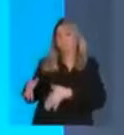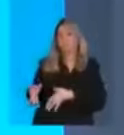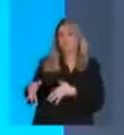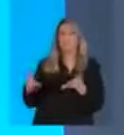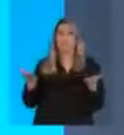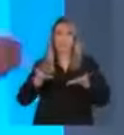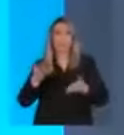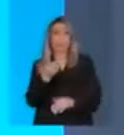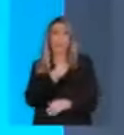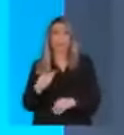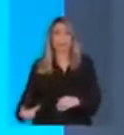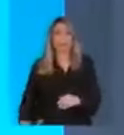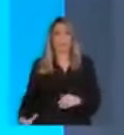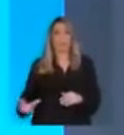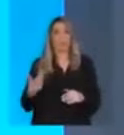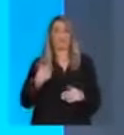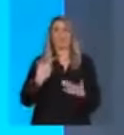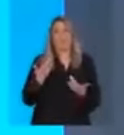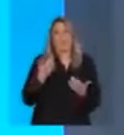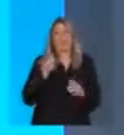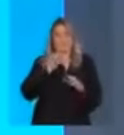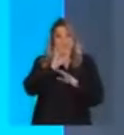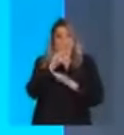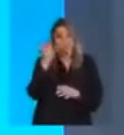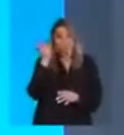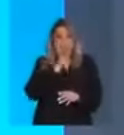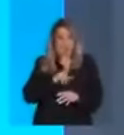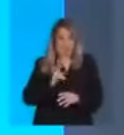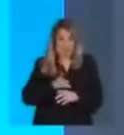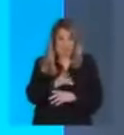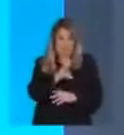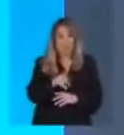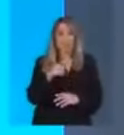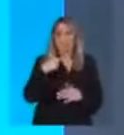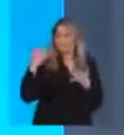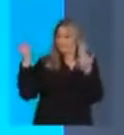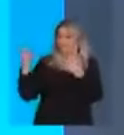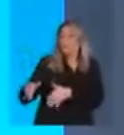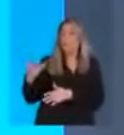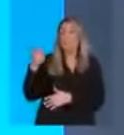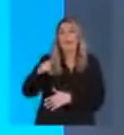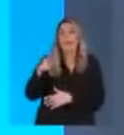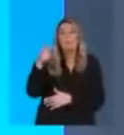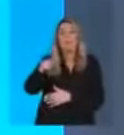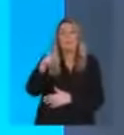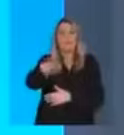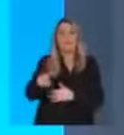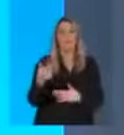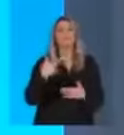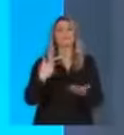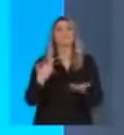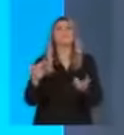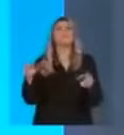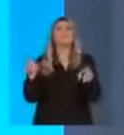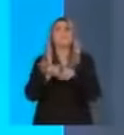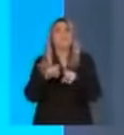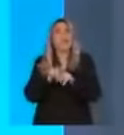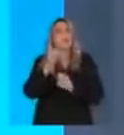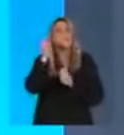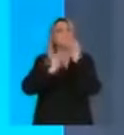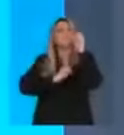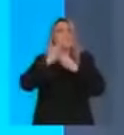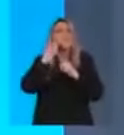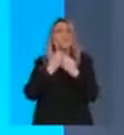atual governo e que será mais abandonada ainda pelo Governo Federal se nós não resistirmos apostarmos inclusive na indústria em cadeias